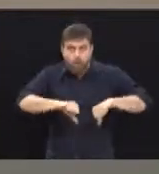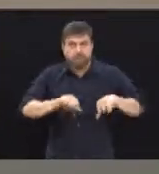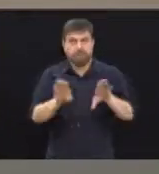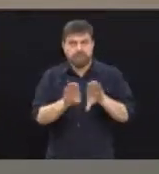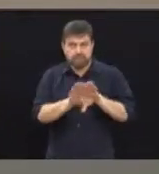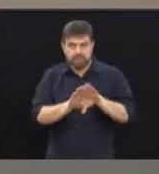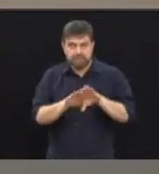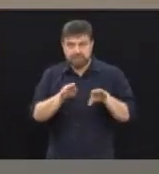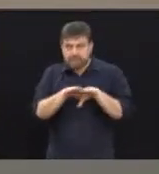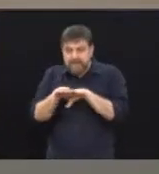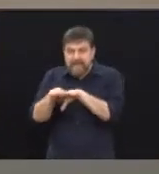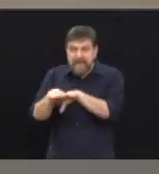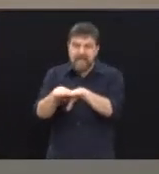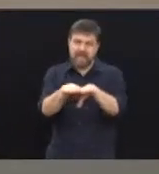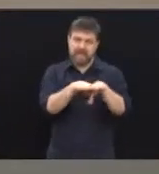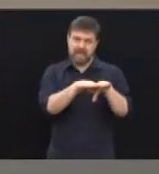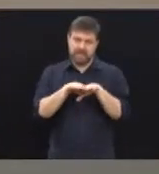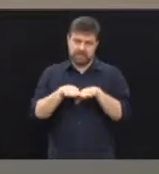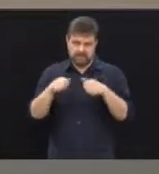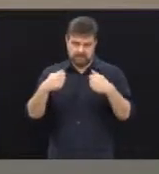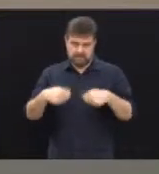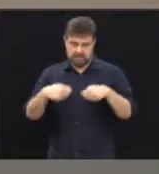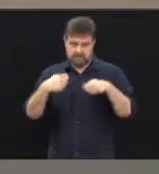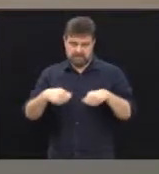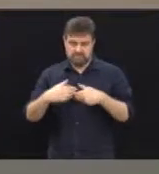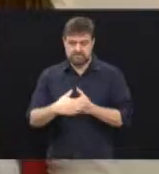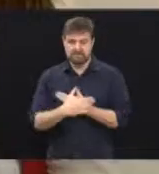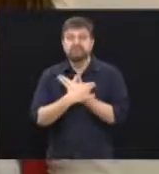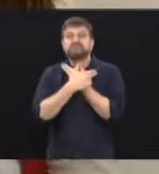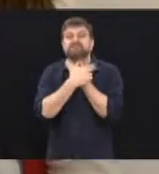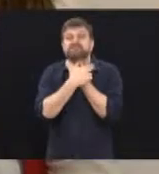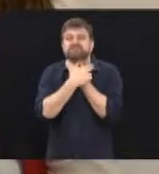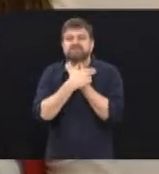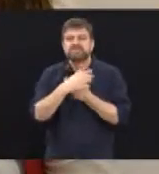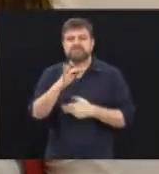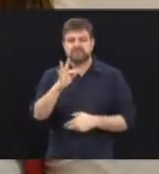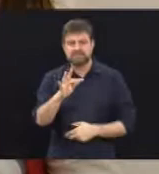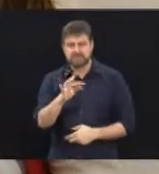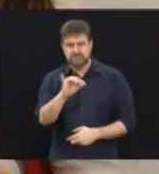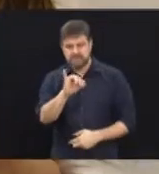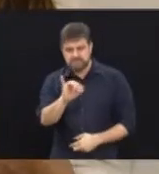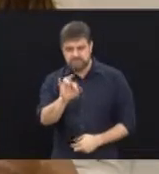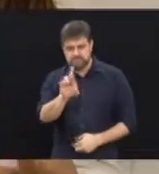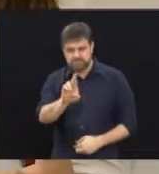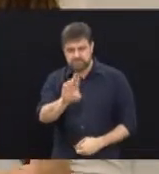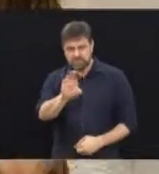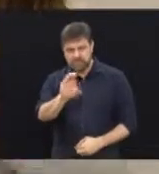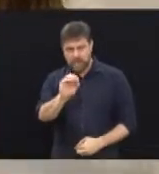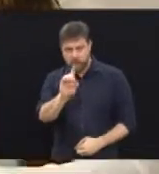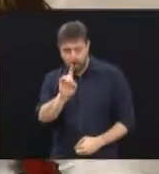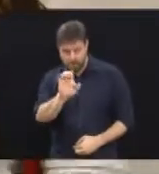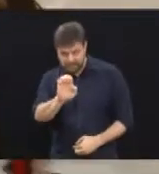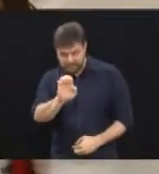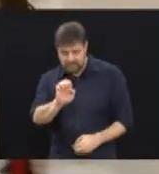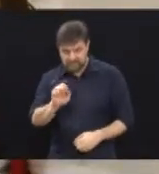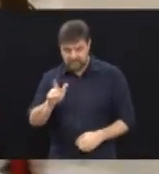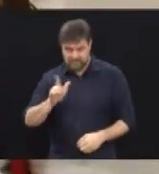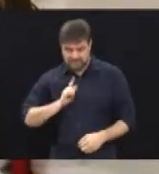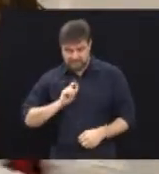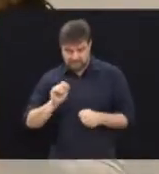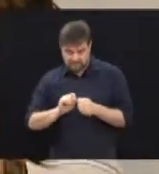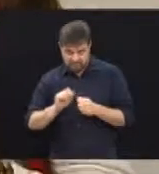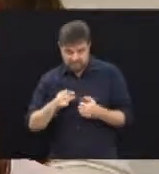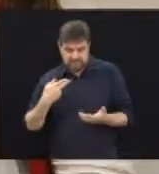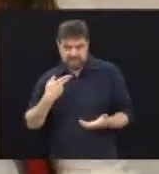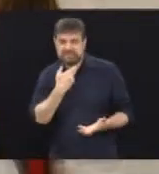ser orquestrado, que a gente fala. Tudo tireoide, certinho. Às vezes é possível extrair a